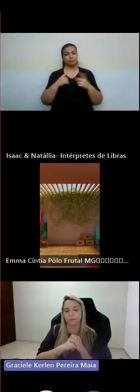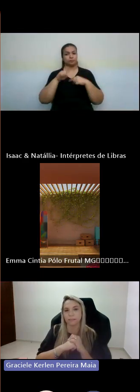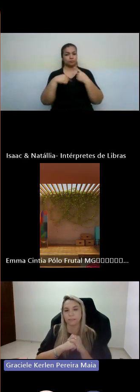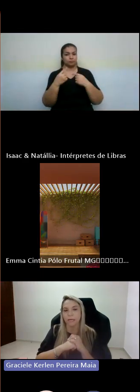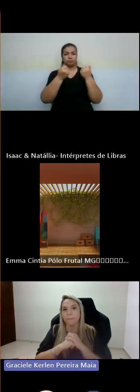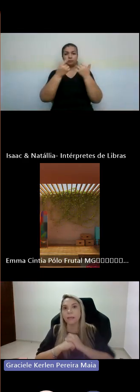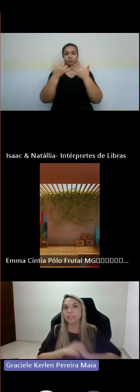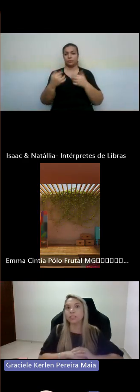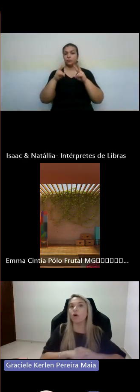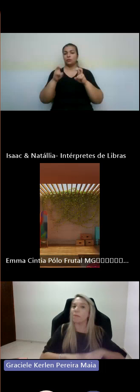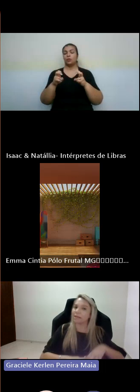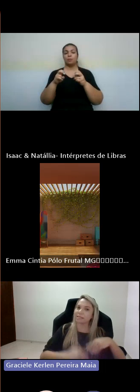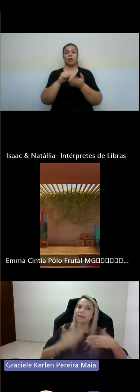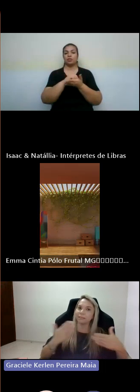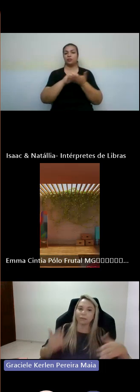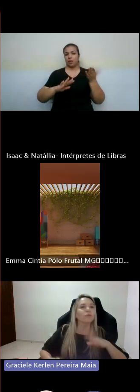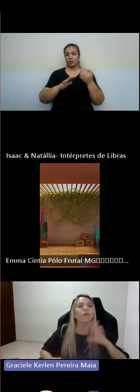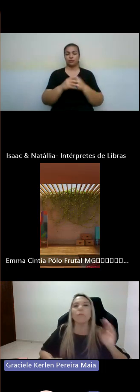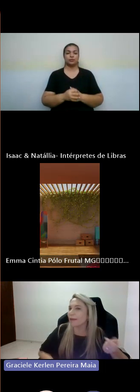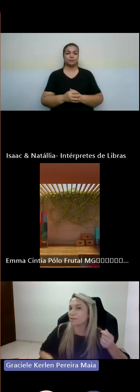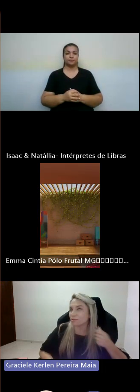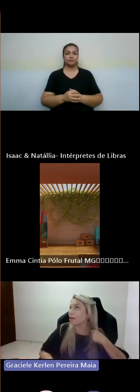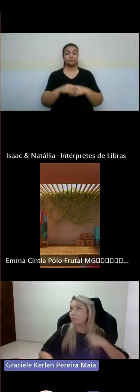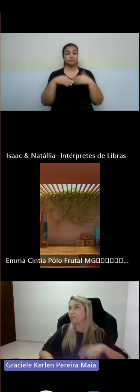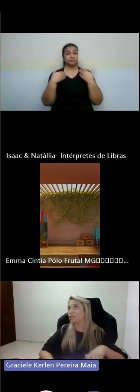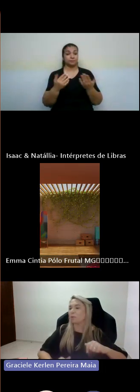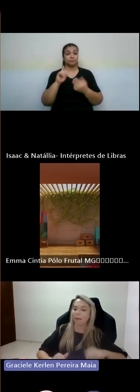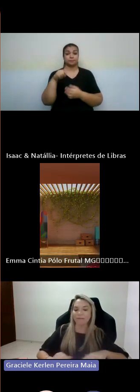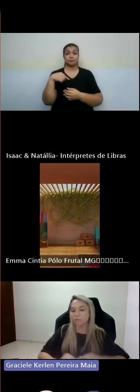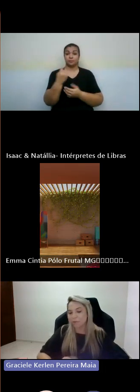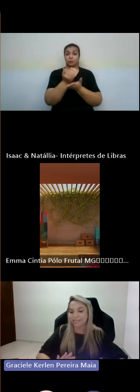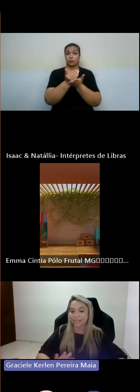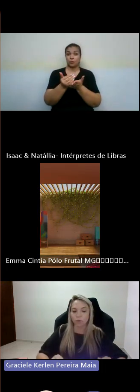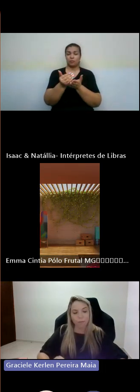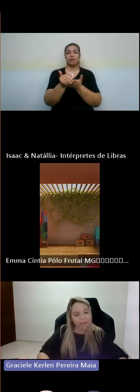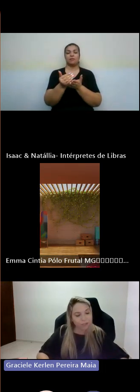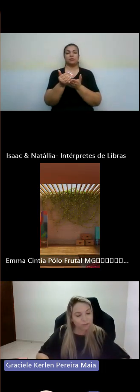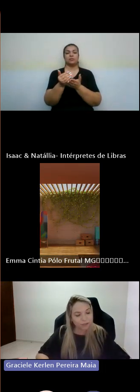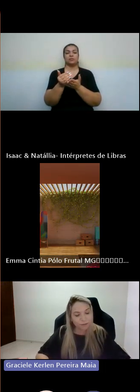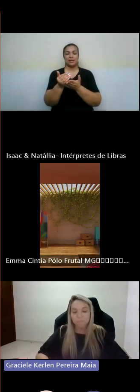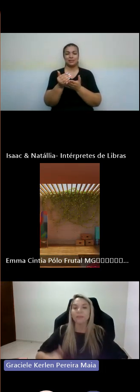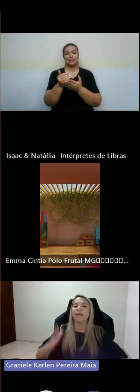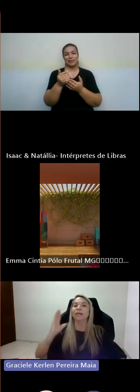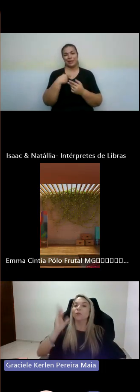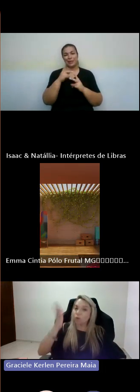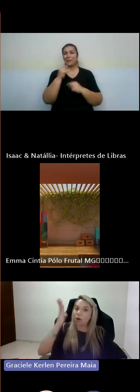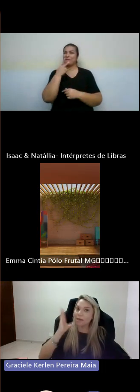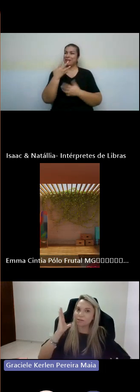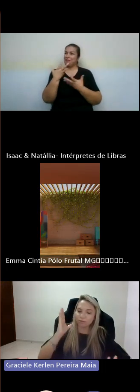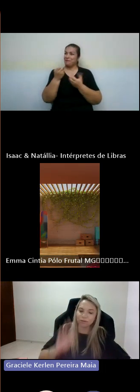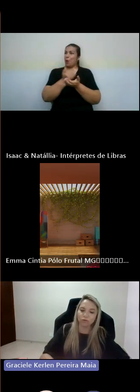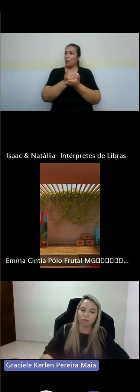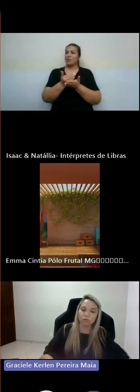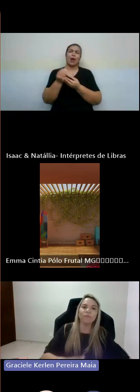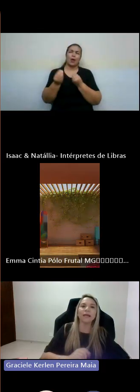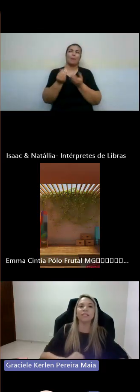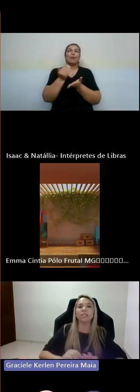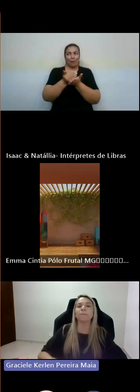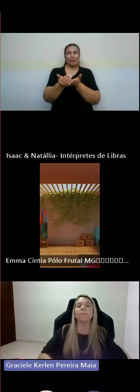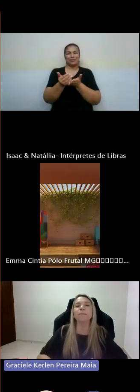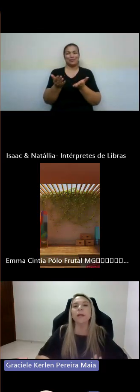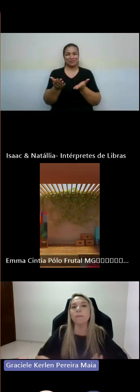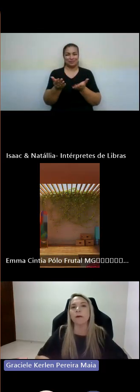para vocês. Para a gente começar, então, do começo, né? Como diz meu pai, vamos começar do começo. No começo de tudo,